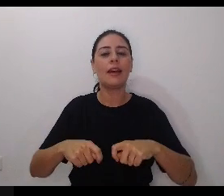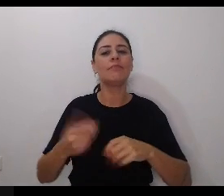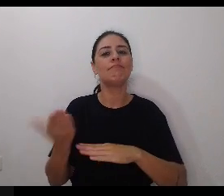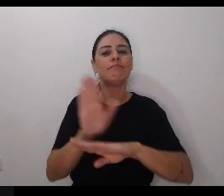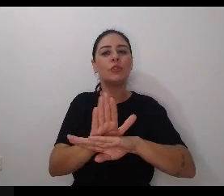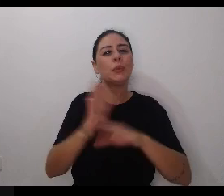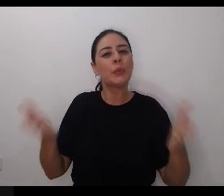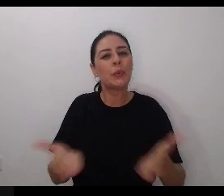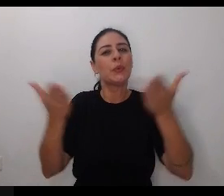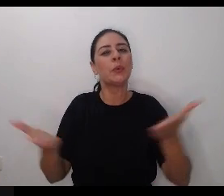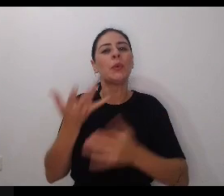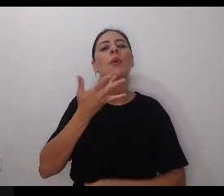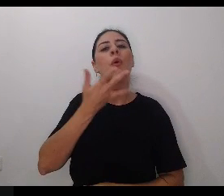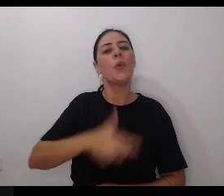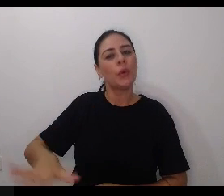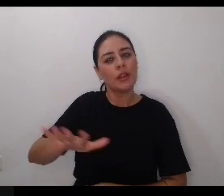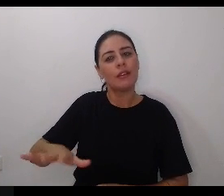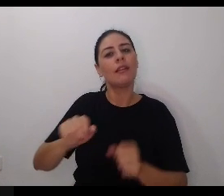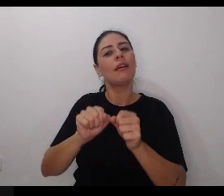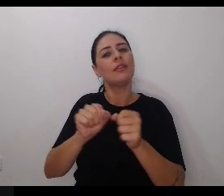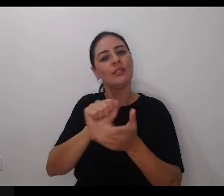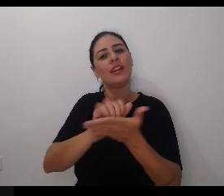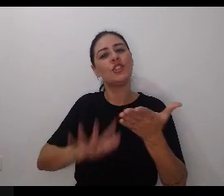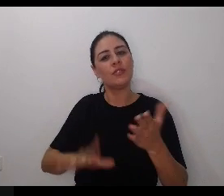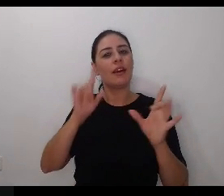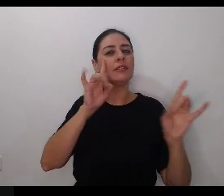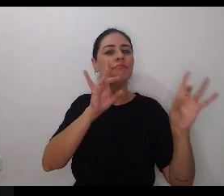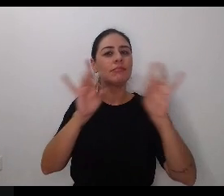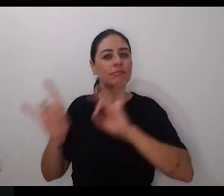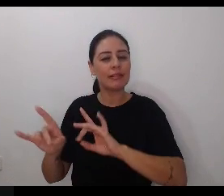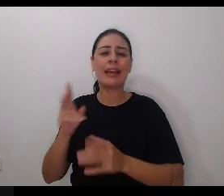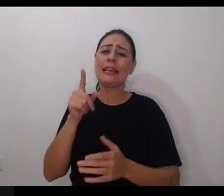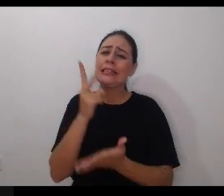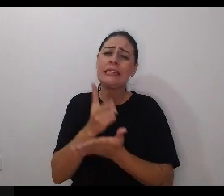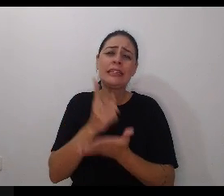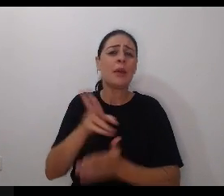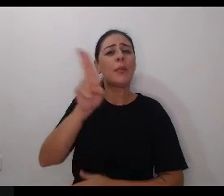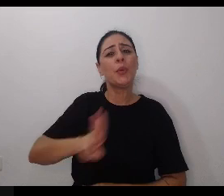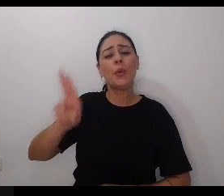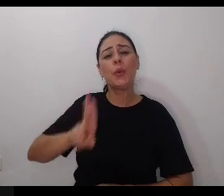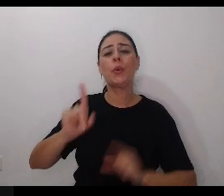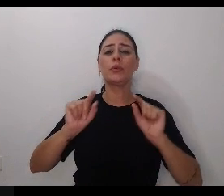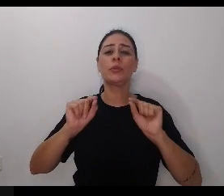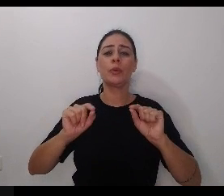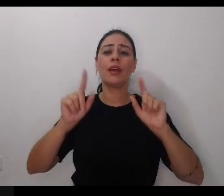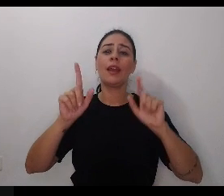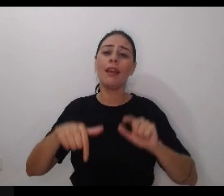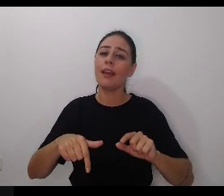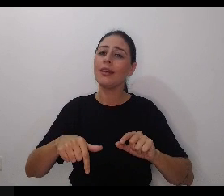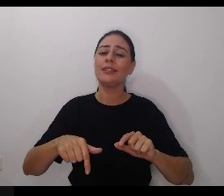E aí, que outros recursos que a gente pode utilizar para aumentar a motivação das crianças para fazer as atividades do dia a dia,